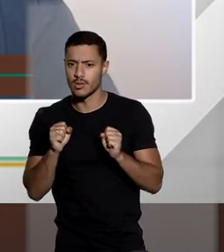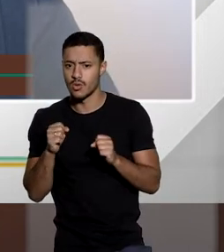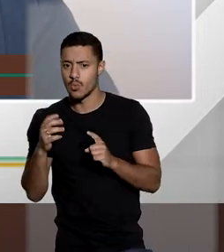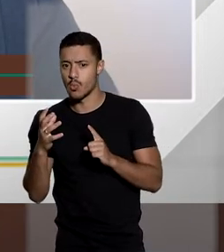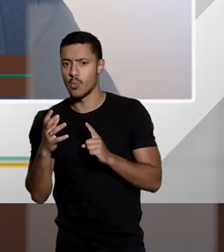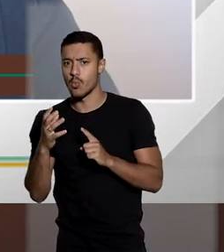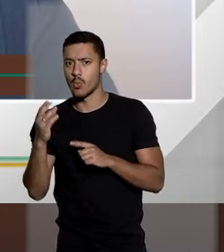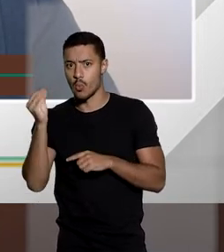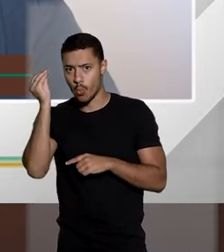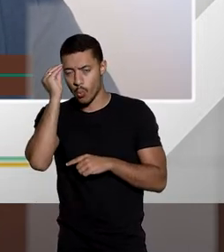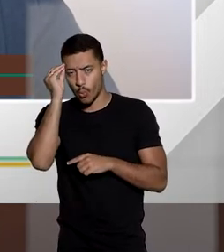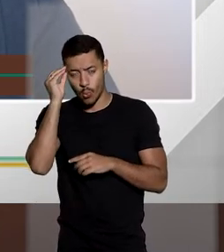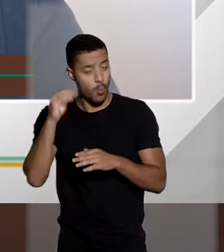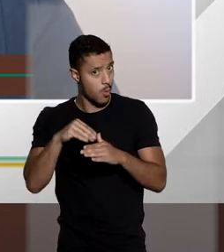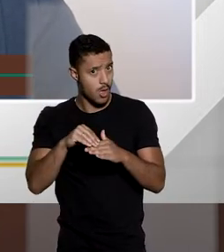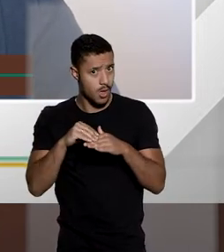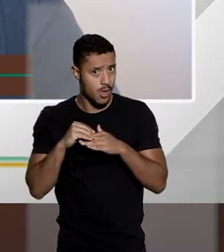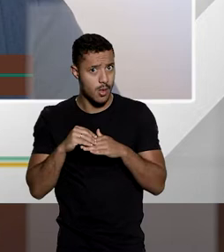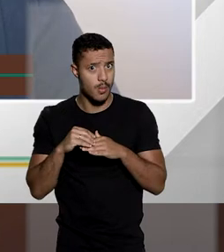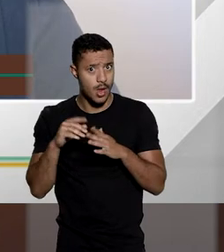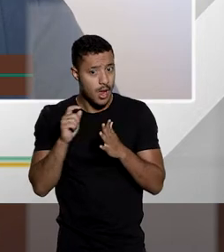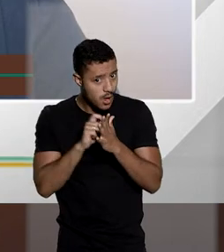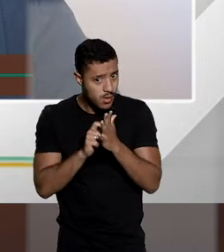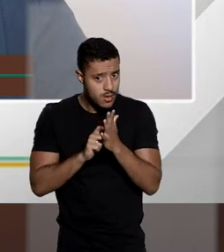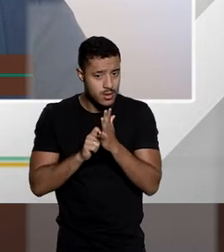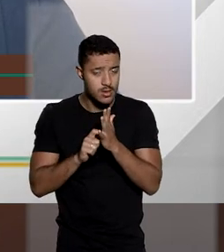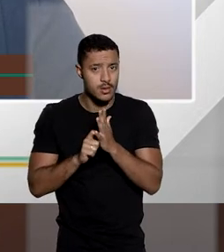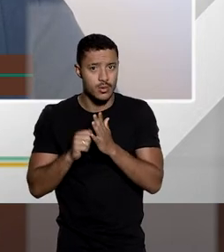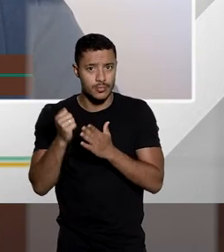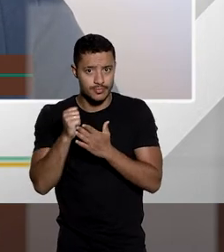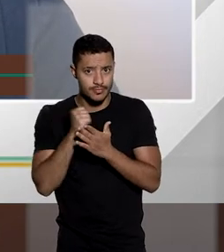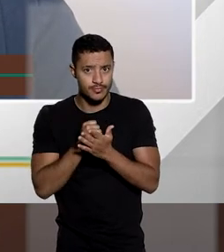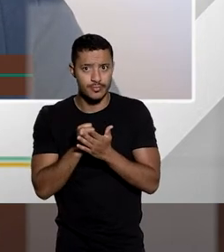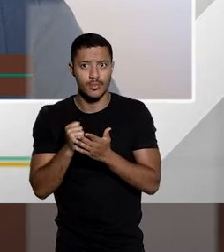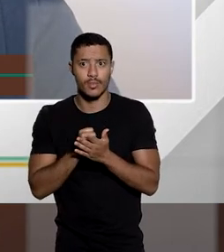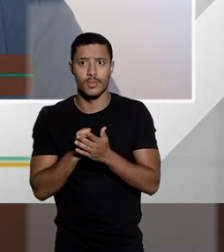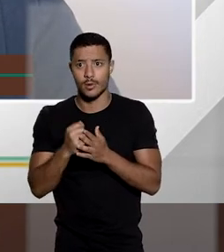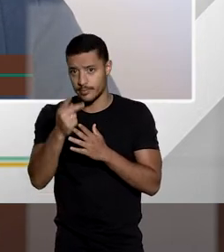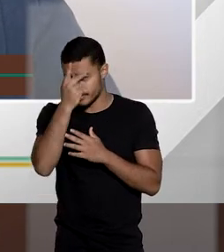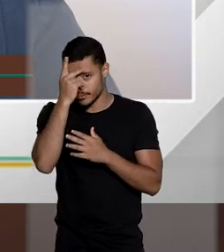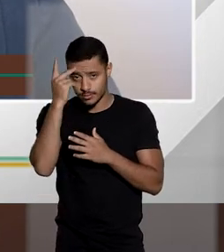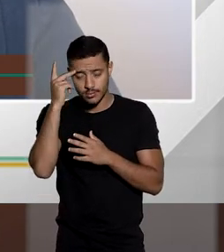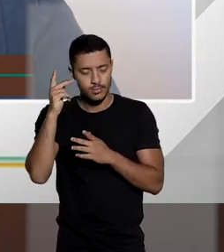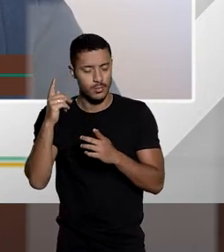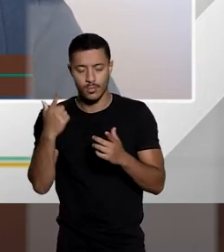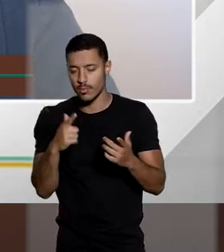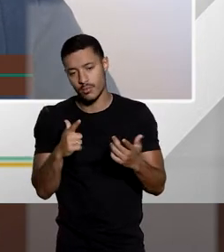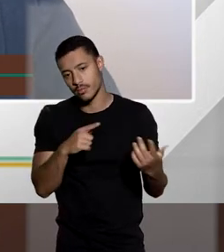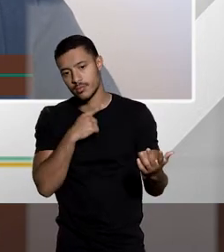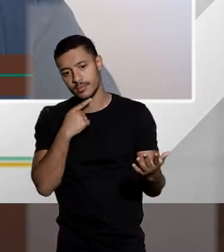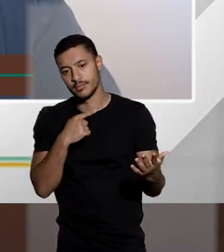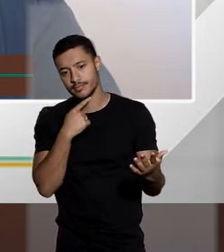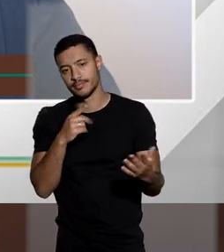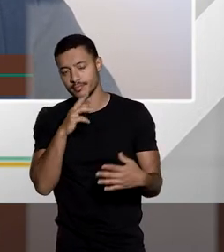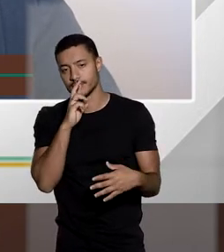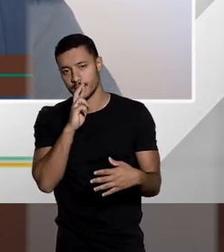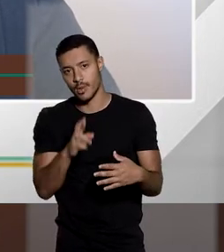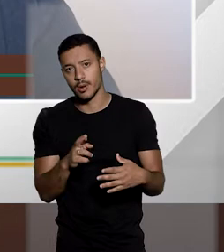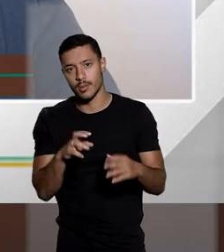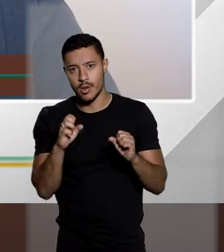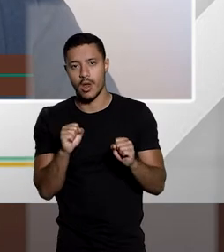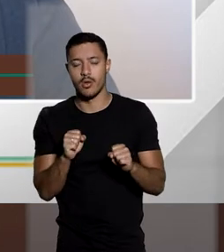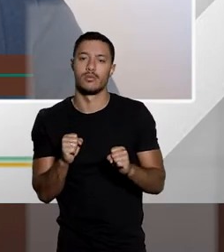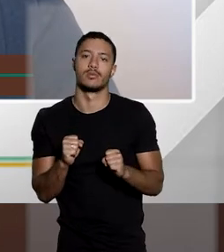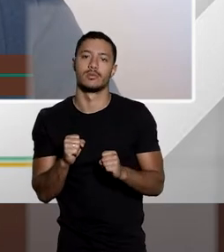competência que é trazida para quem irá firmar o contrato e os agentes públicos, sem dúvida, que responderão